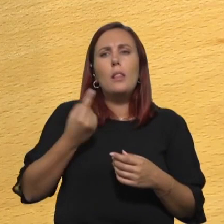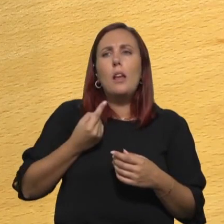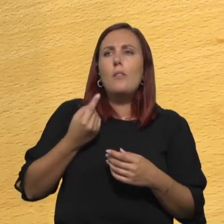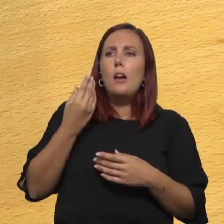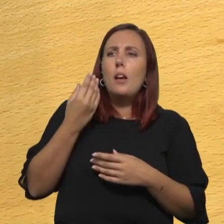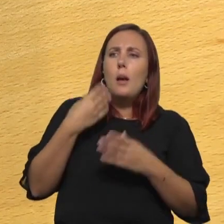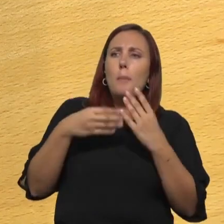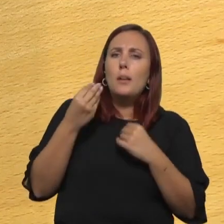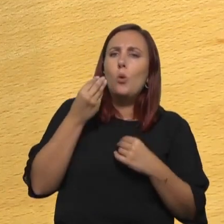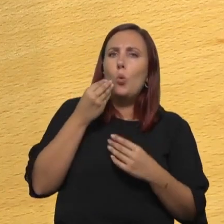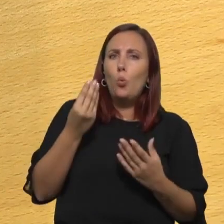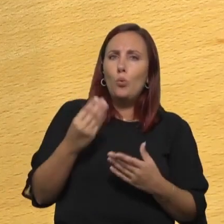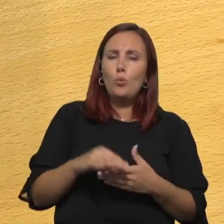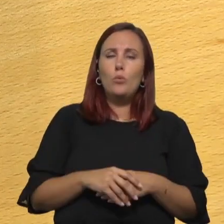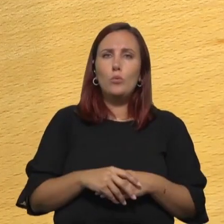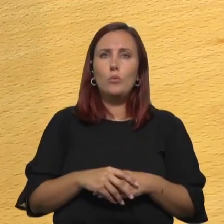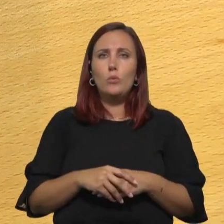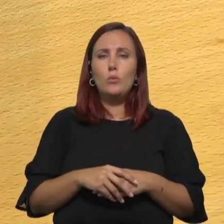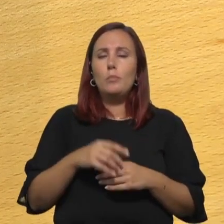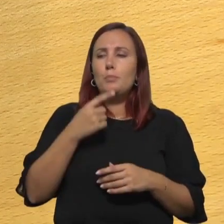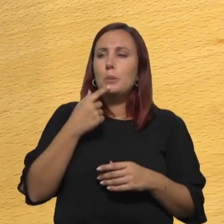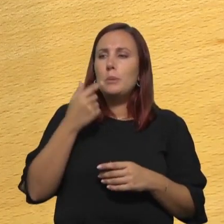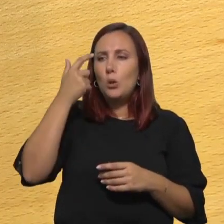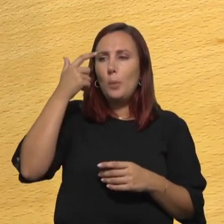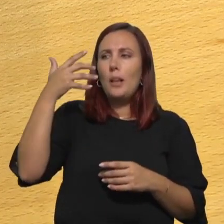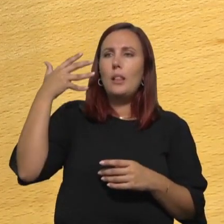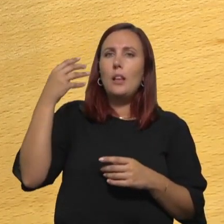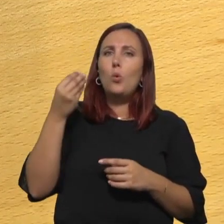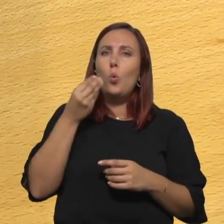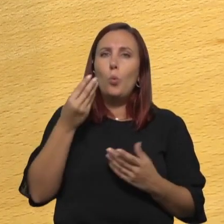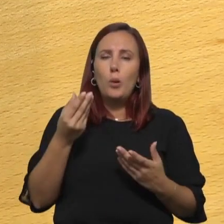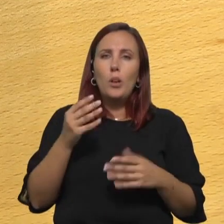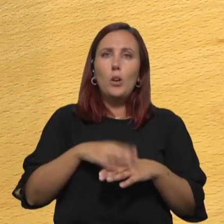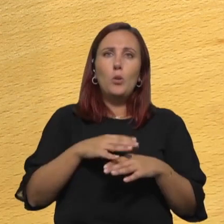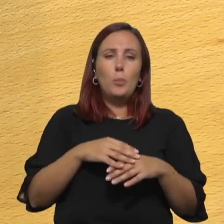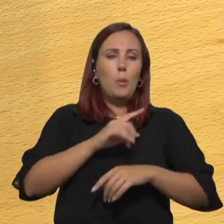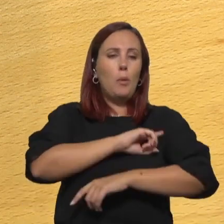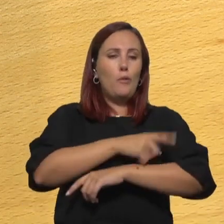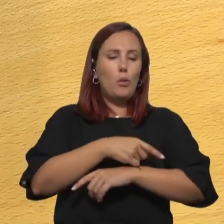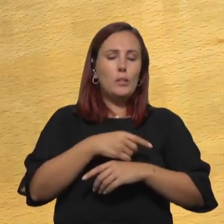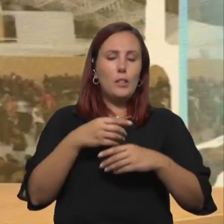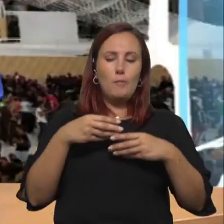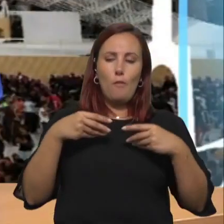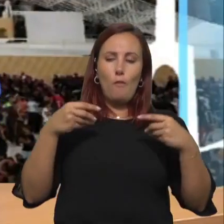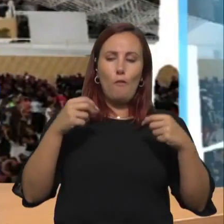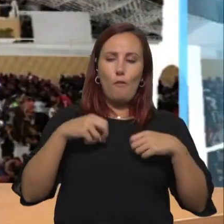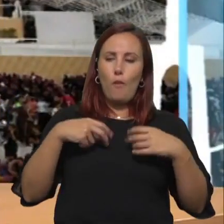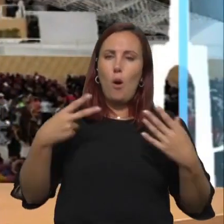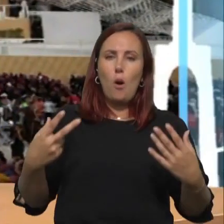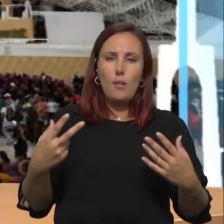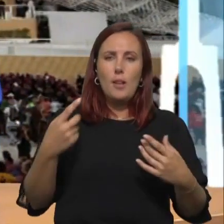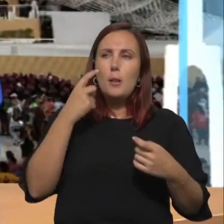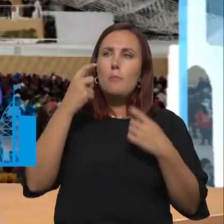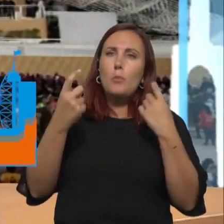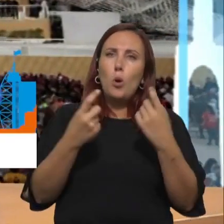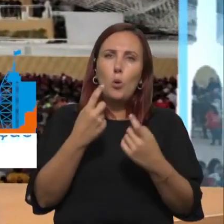É, sobretudo, essa força que nos faz sair de nós mesmos e de procurar ir para além